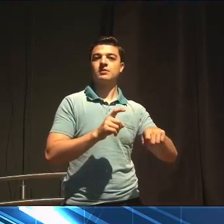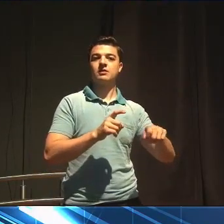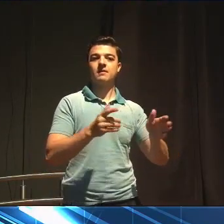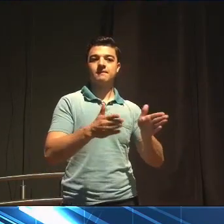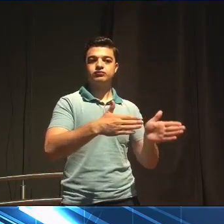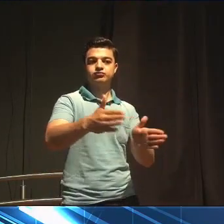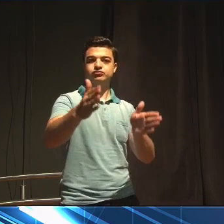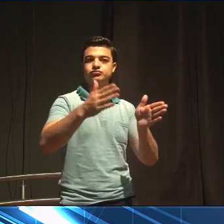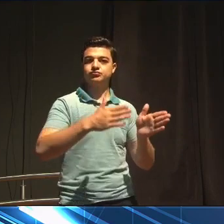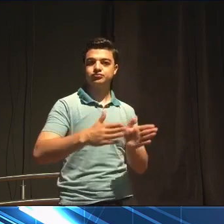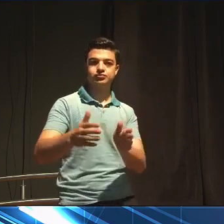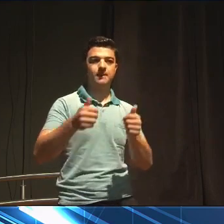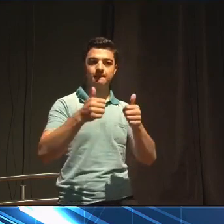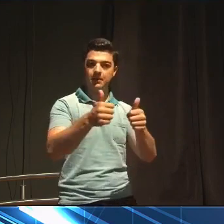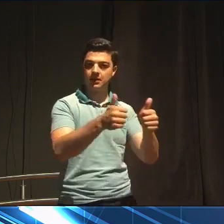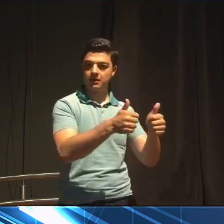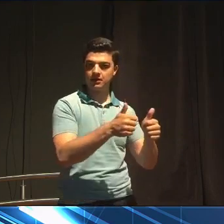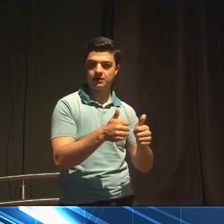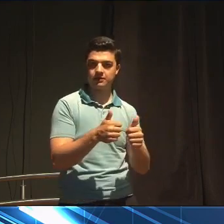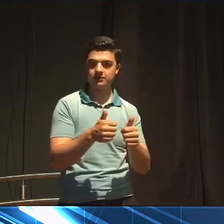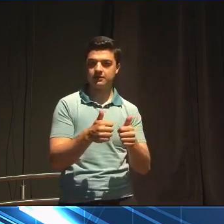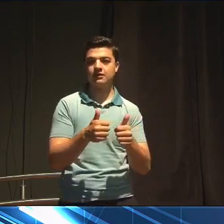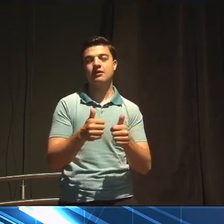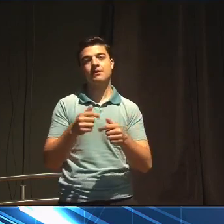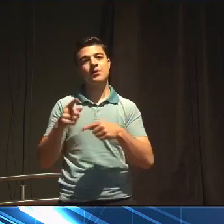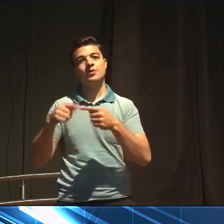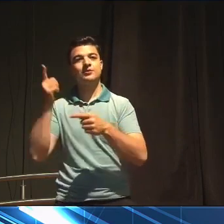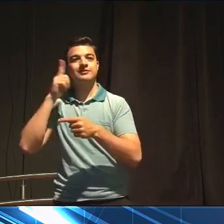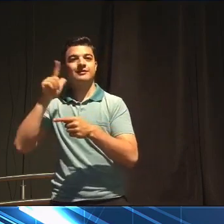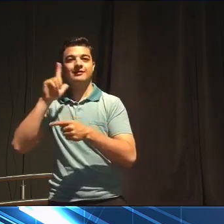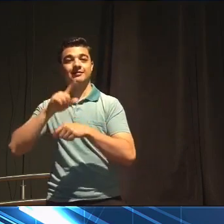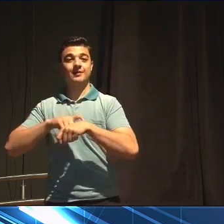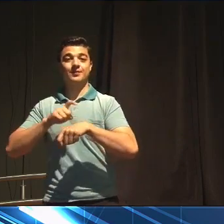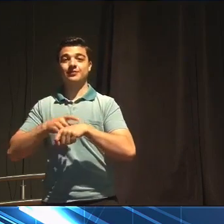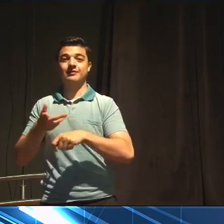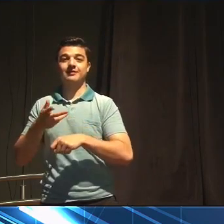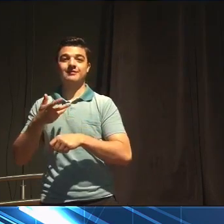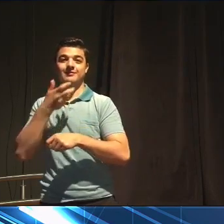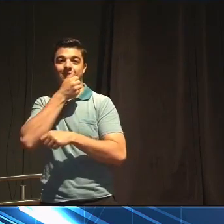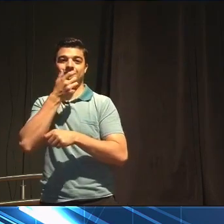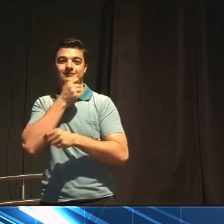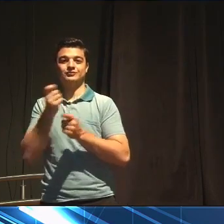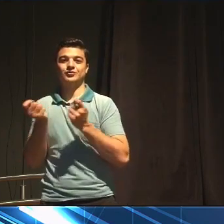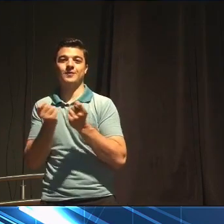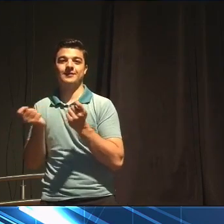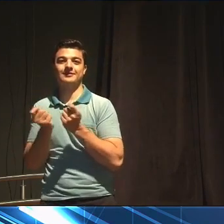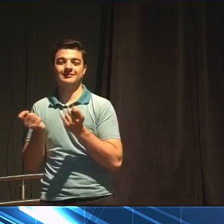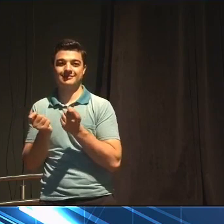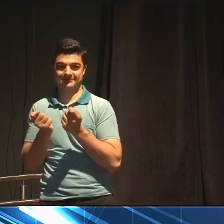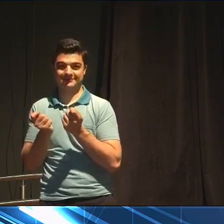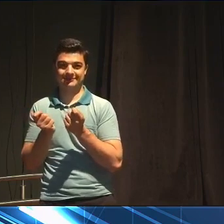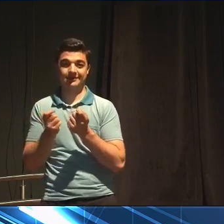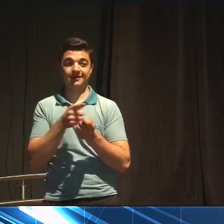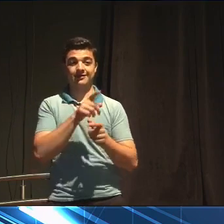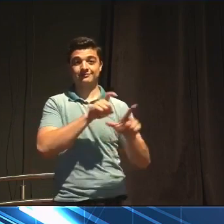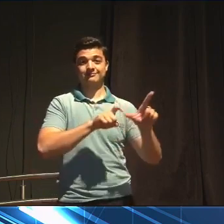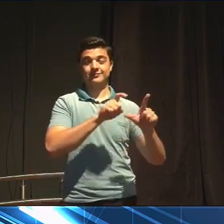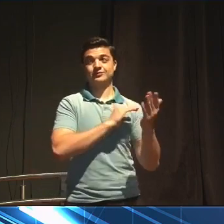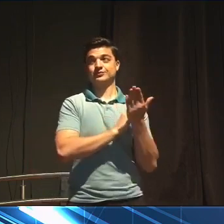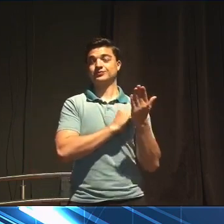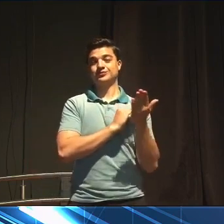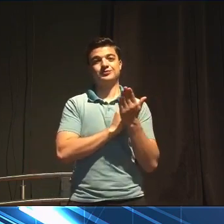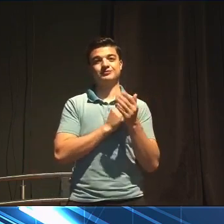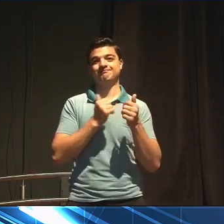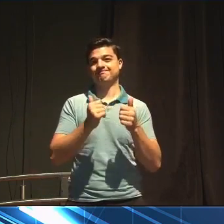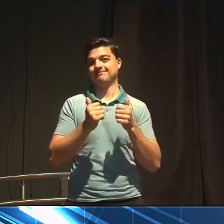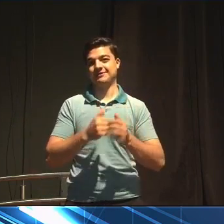Então, sem essas tecnologias, é praticamente impossível você conseguir ajustar processos de forma tão precisa. E o último vídeo